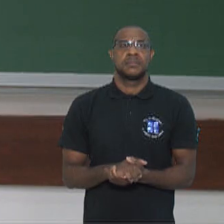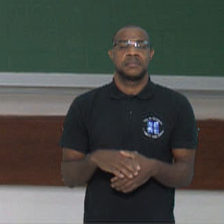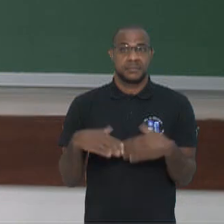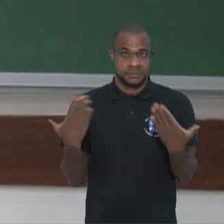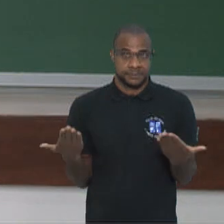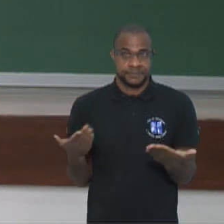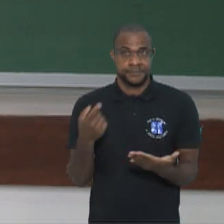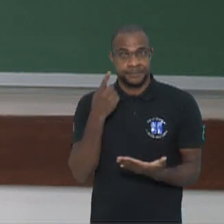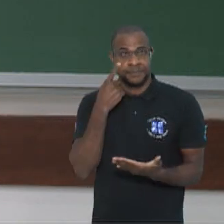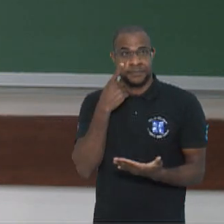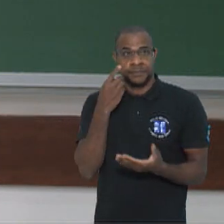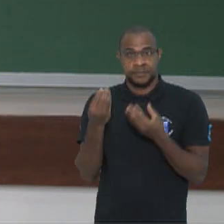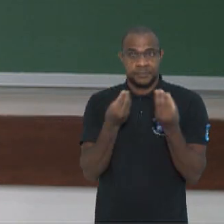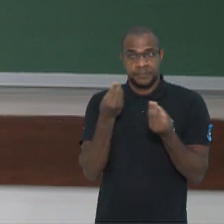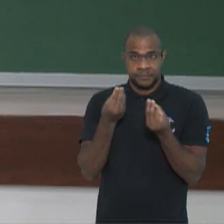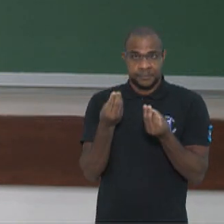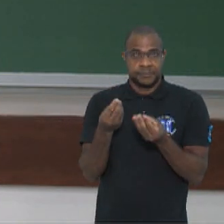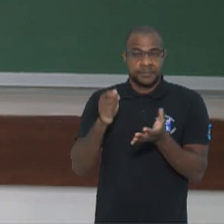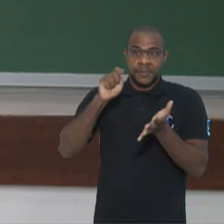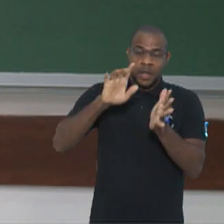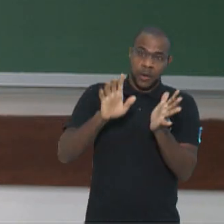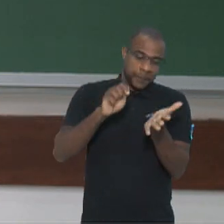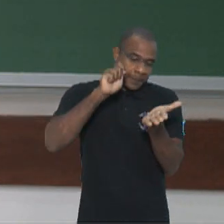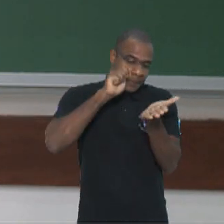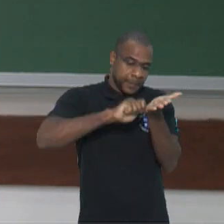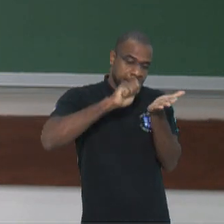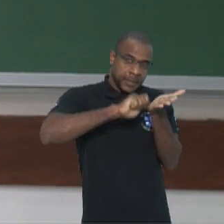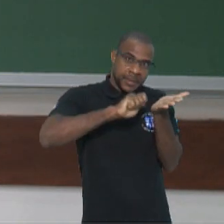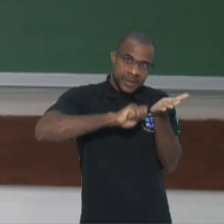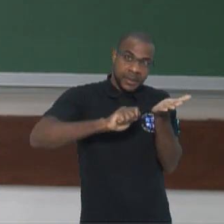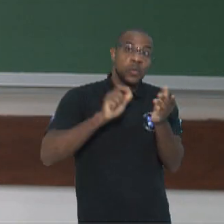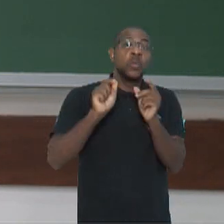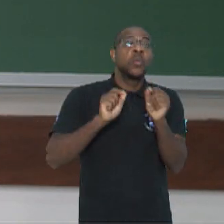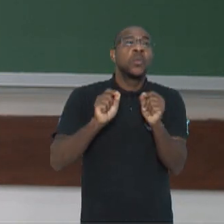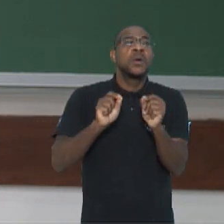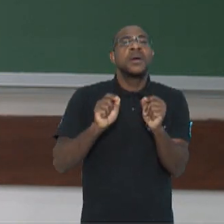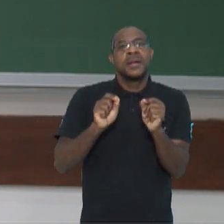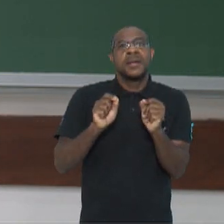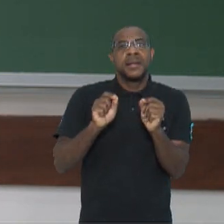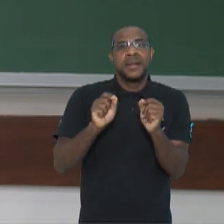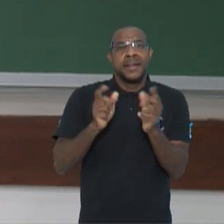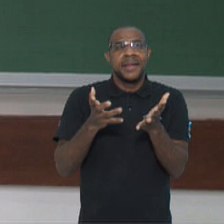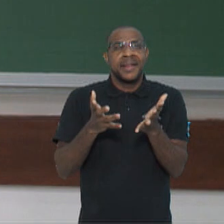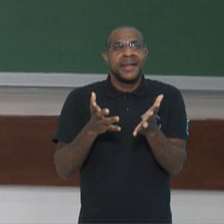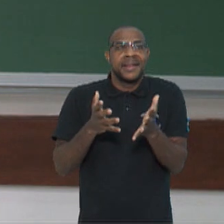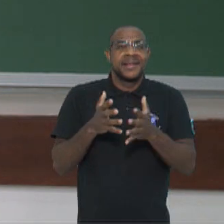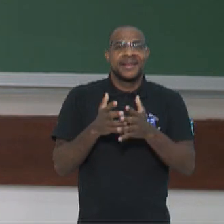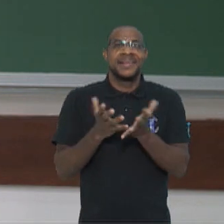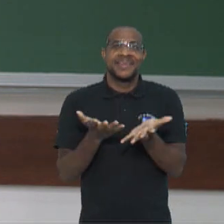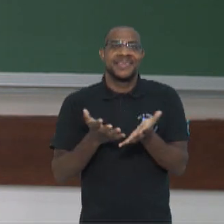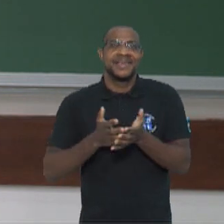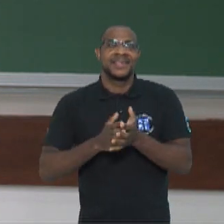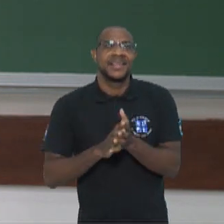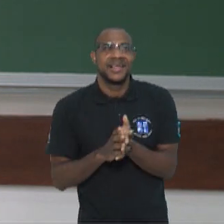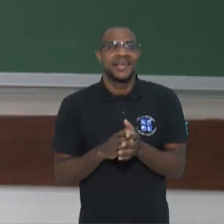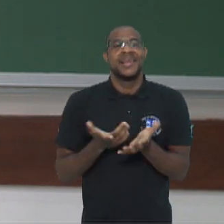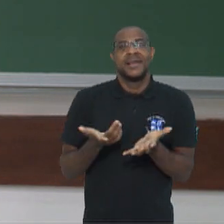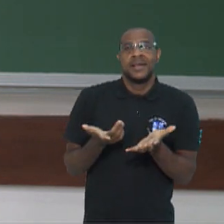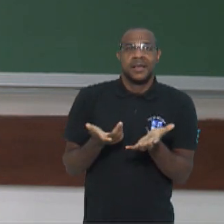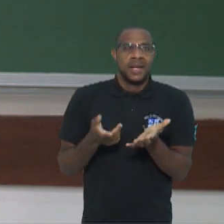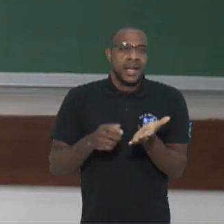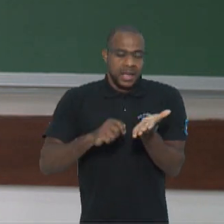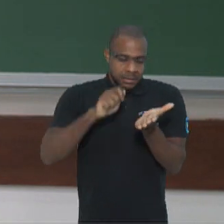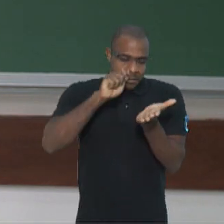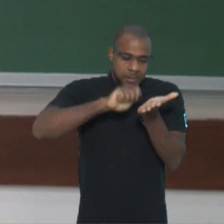Vamos lá então, pessoal. Essa questão de ortografia, ela é uma questão muito polêmica entre nós, né, cidadãos. Geralmente a gente